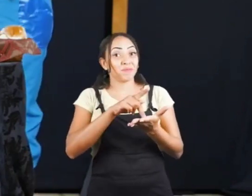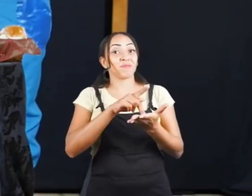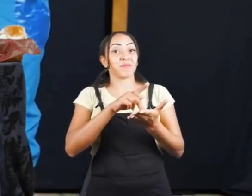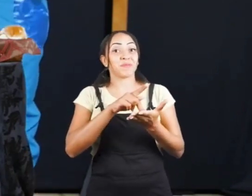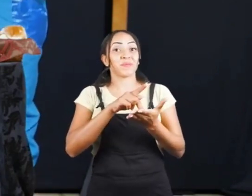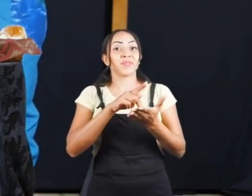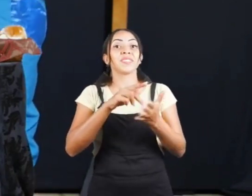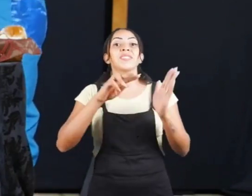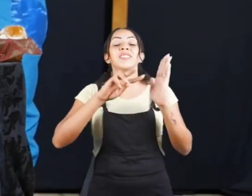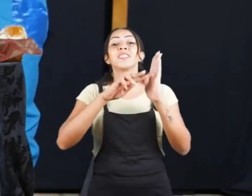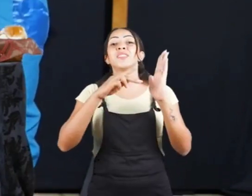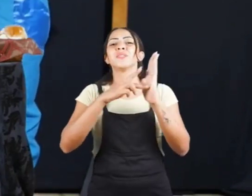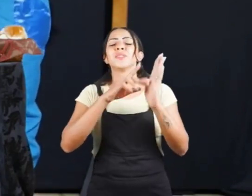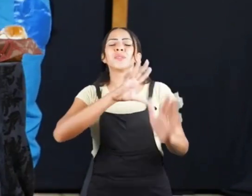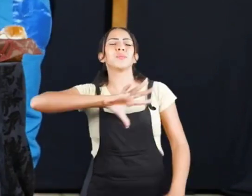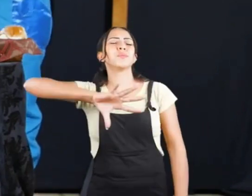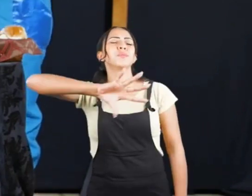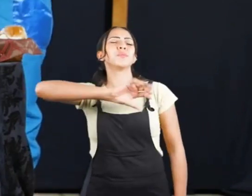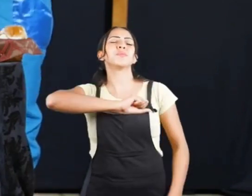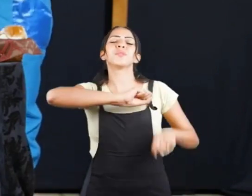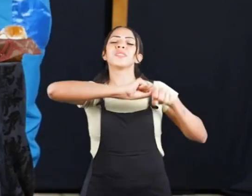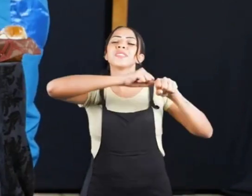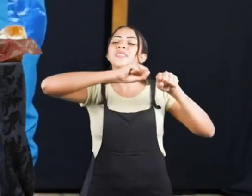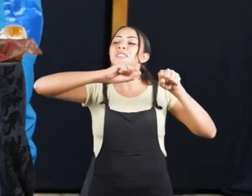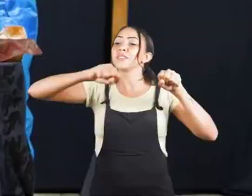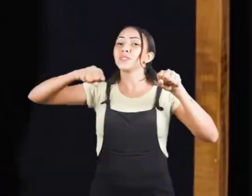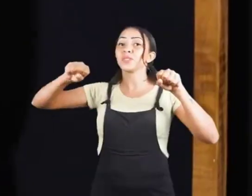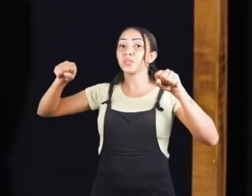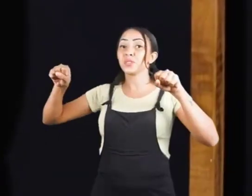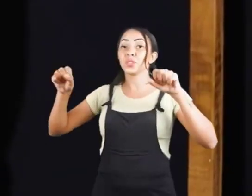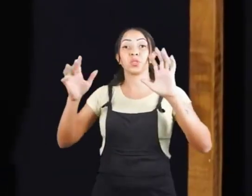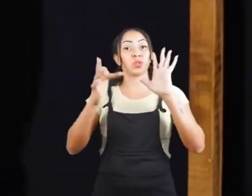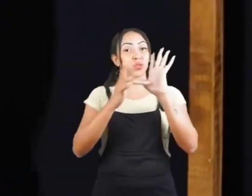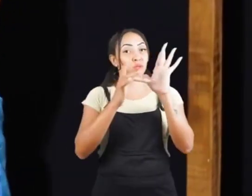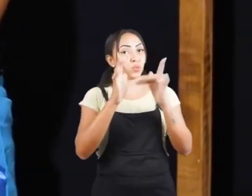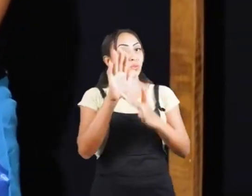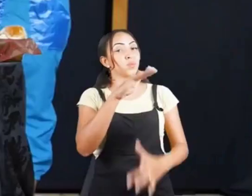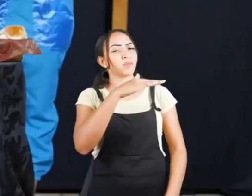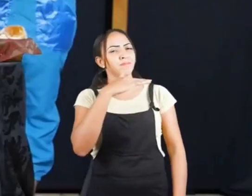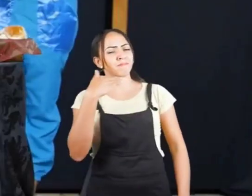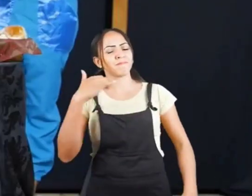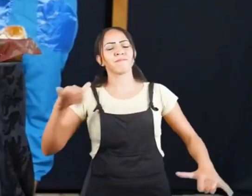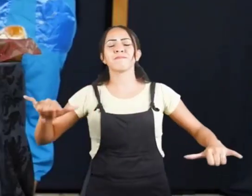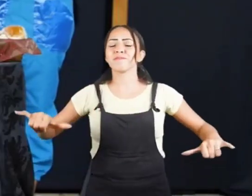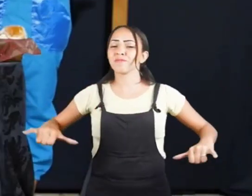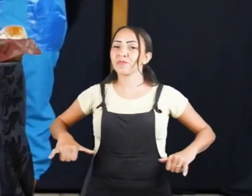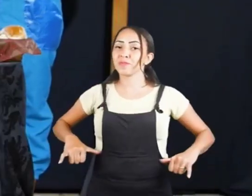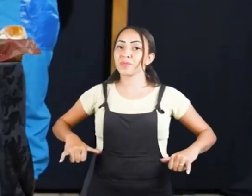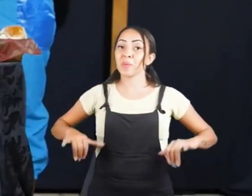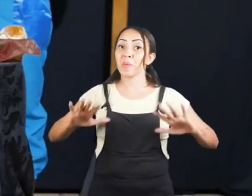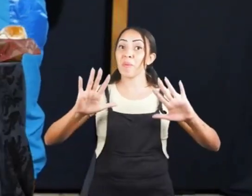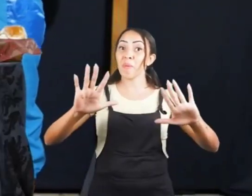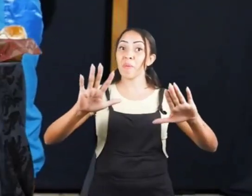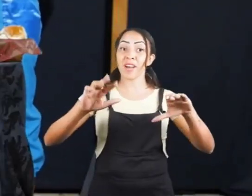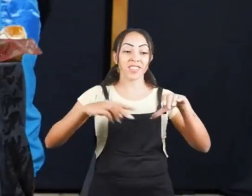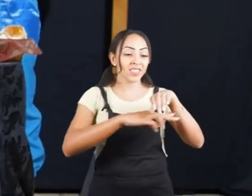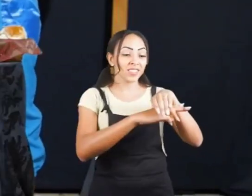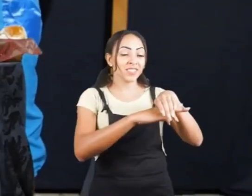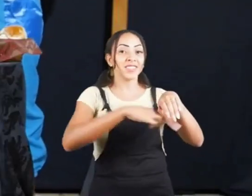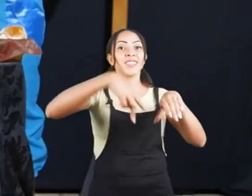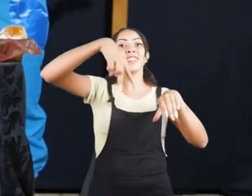Jesus teve por nós. Sofreu, morreu, mas ressuscitou para nos